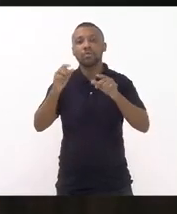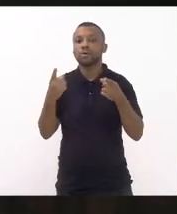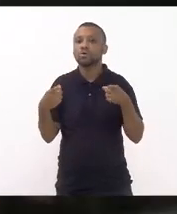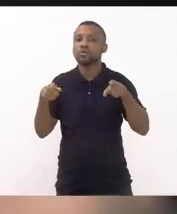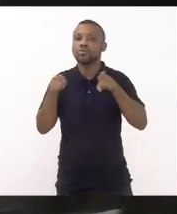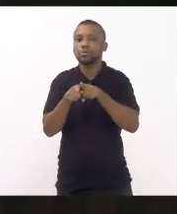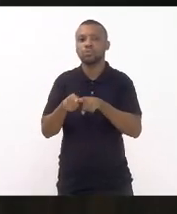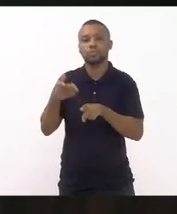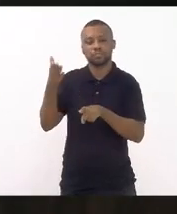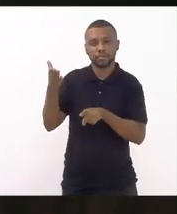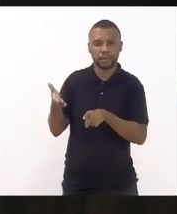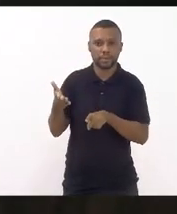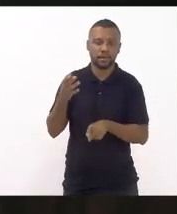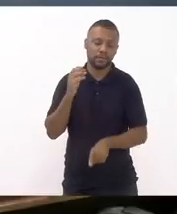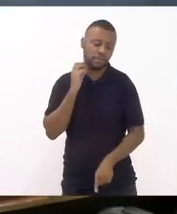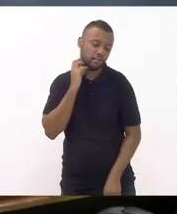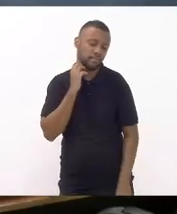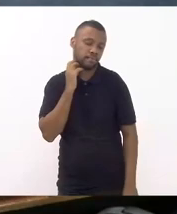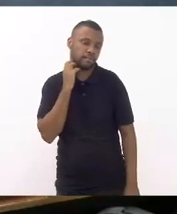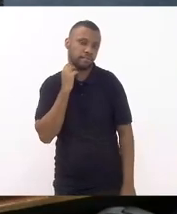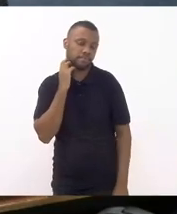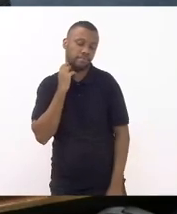Ah,